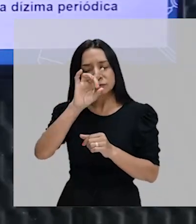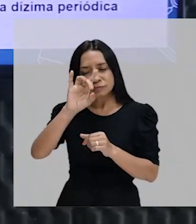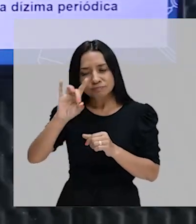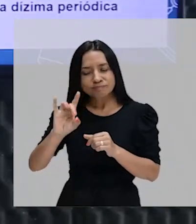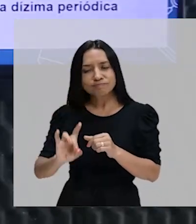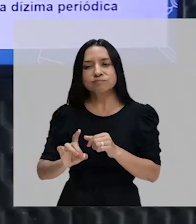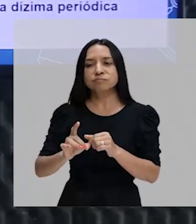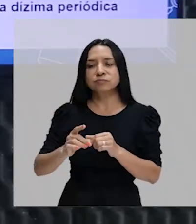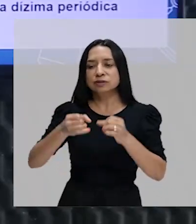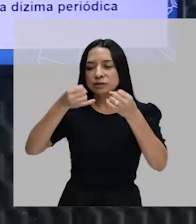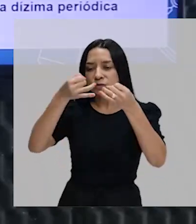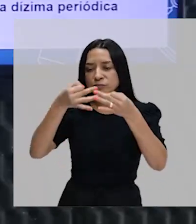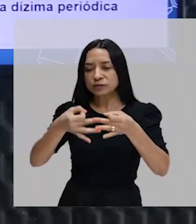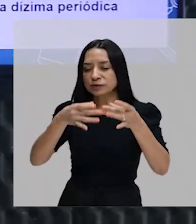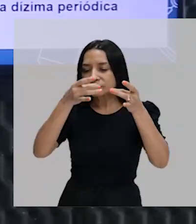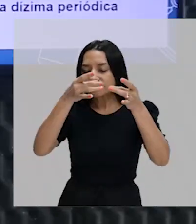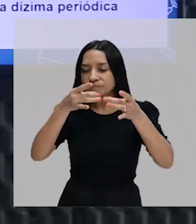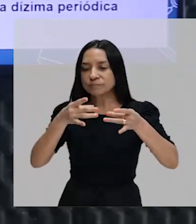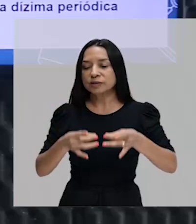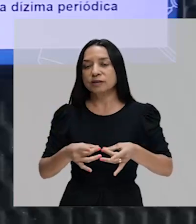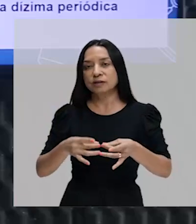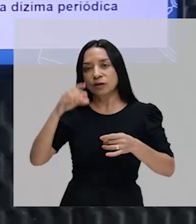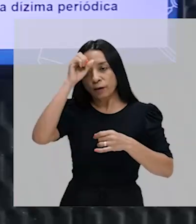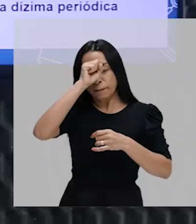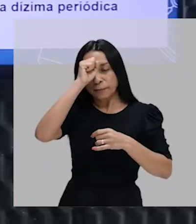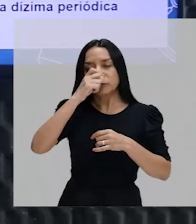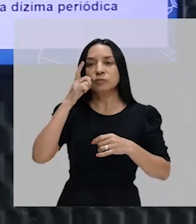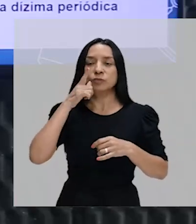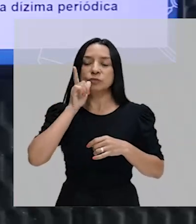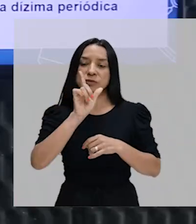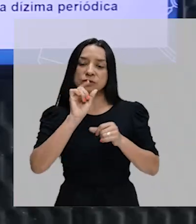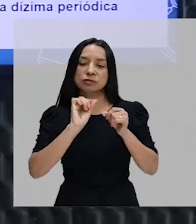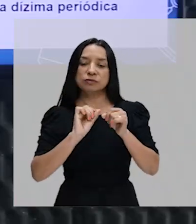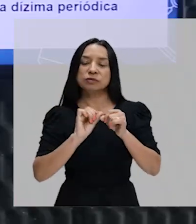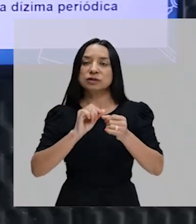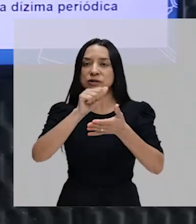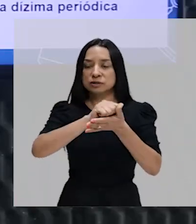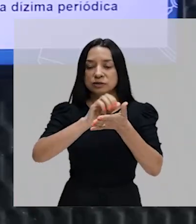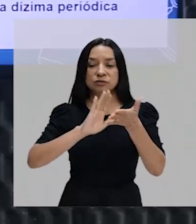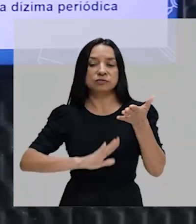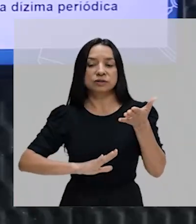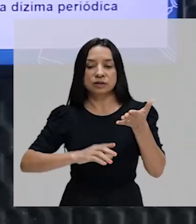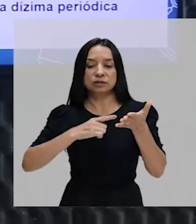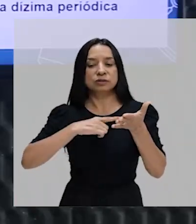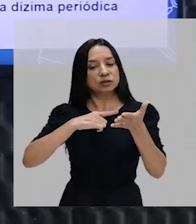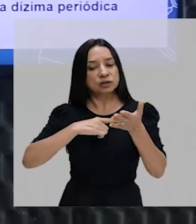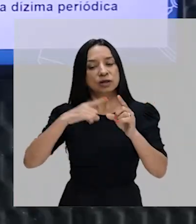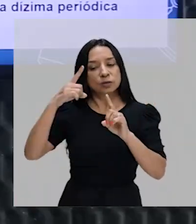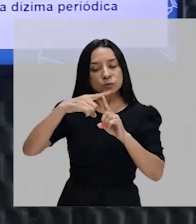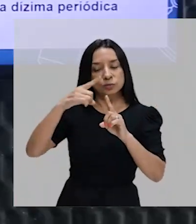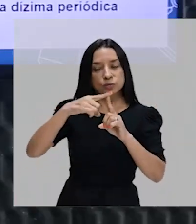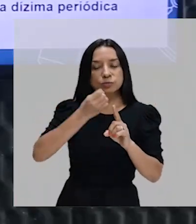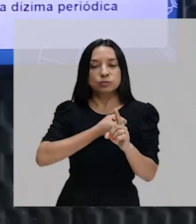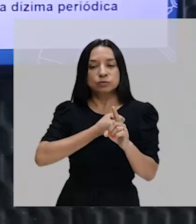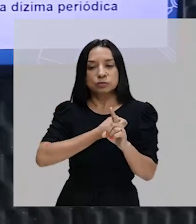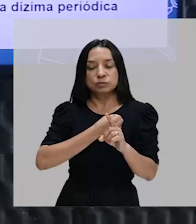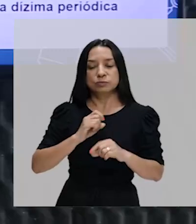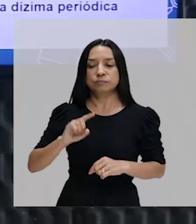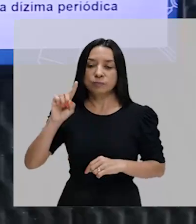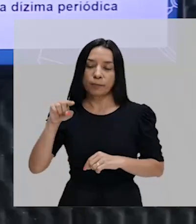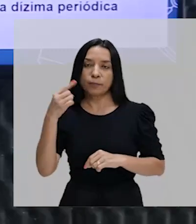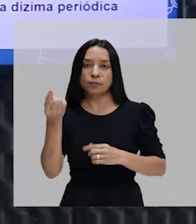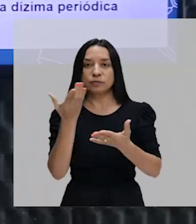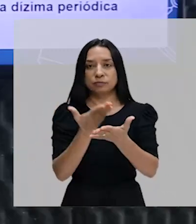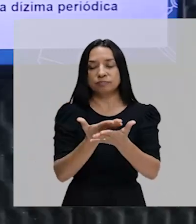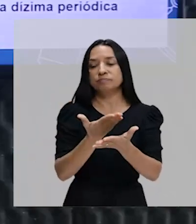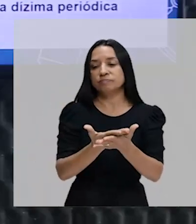tudo direitinho e, claro, né, aprenda e consiga fazer os exercícios envolvendo esse tipo de número, que vai ser já na próxima aula,